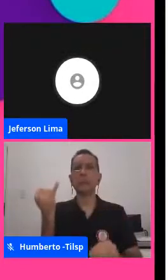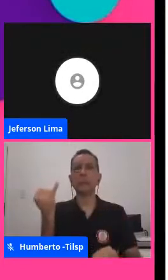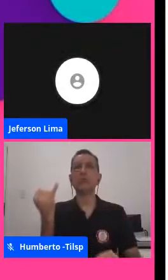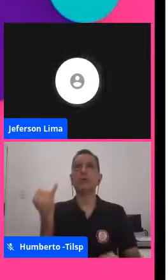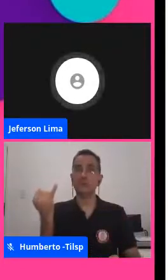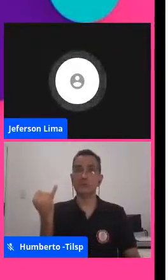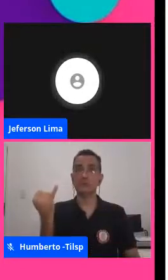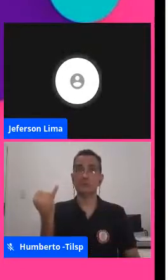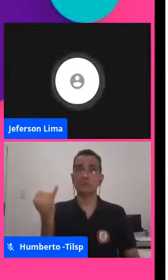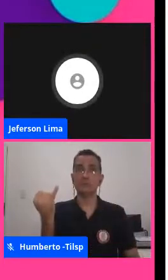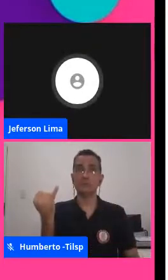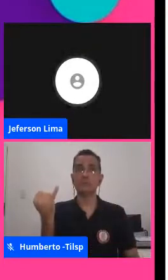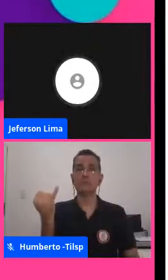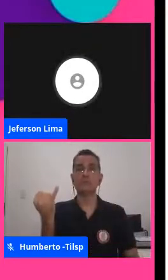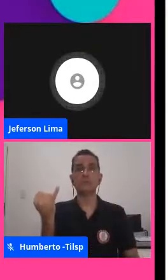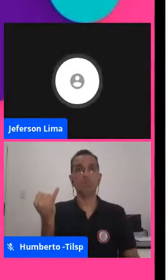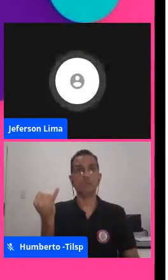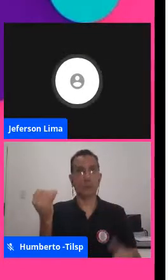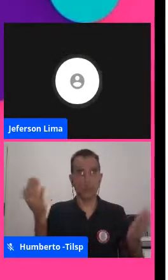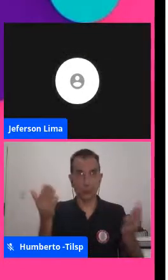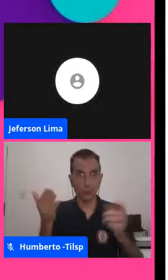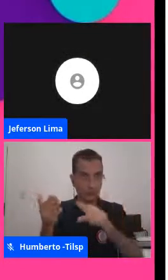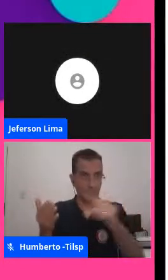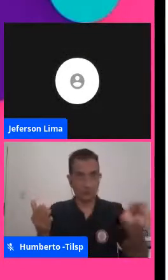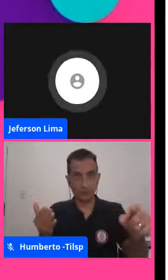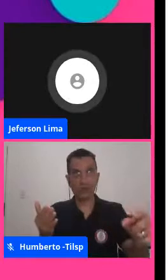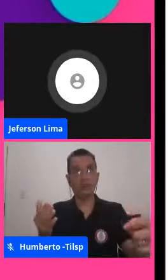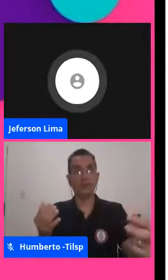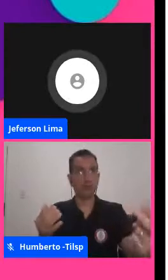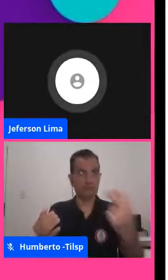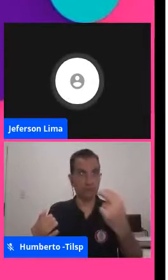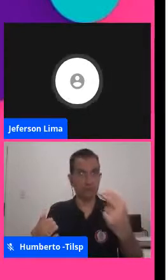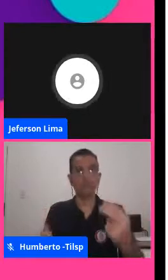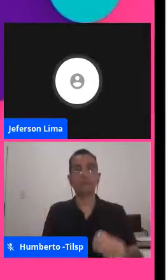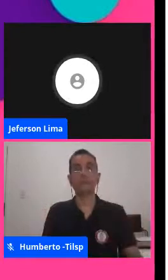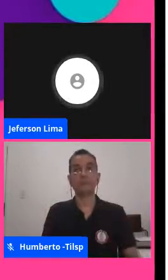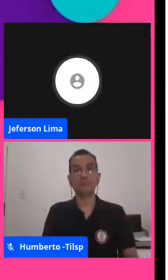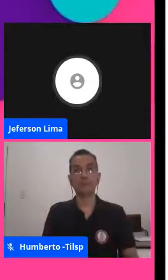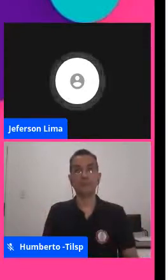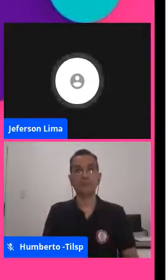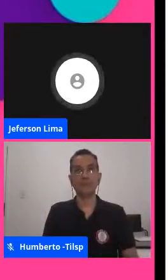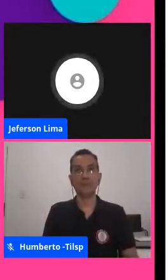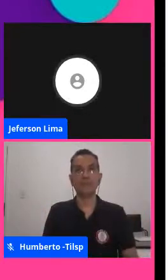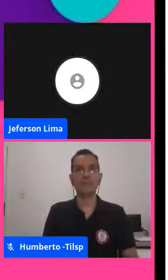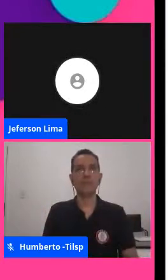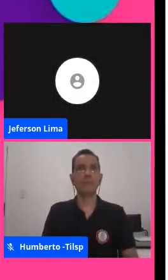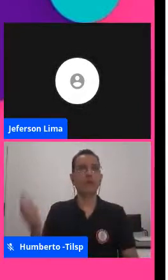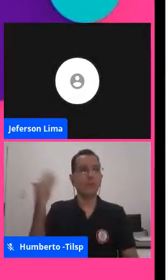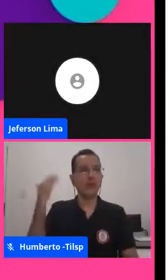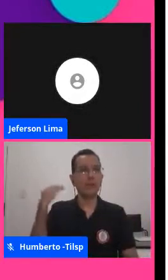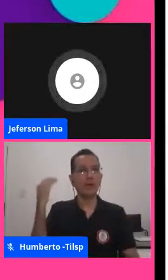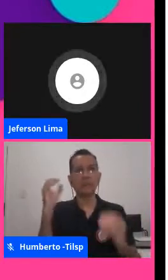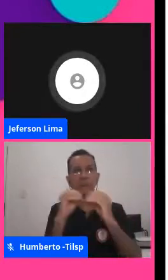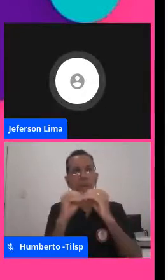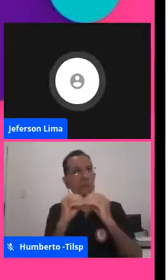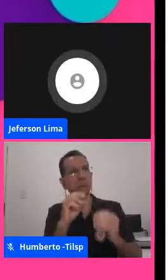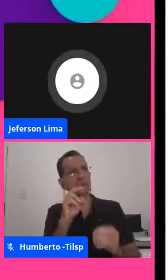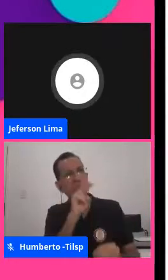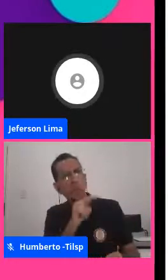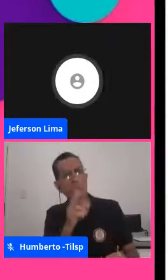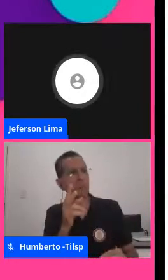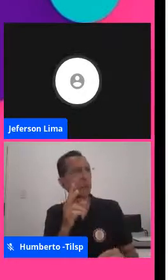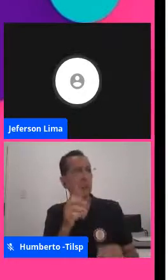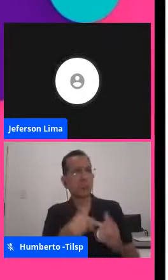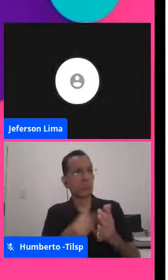ressaltar, principalmente para quem está vendo e nunca viu Arduino em outros momentos, né, como é que